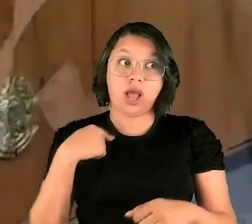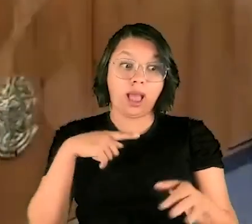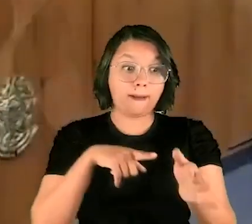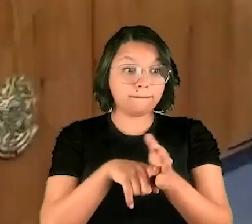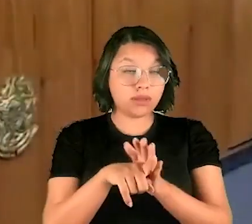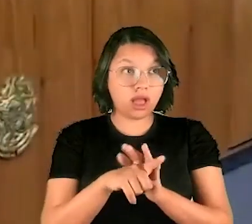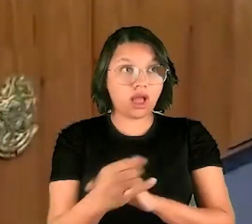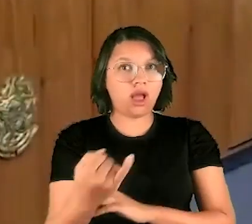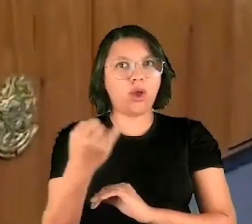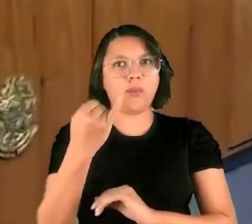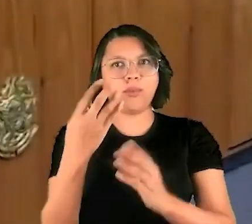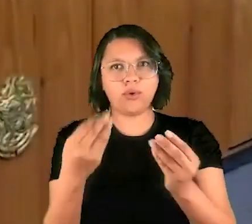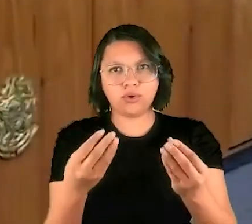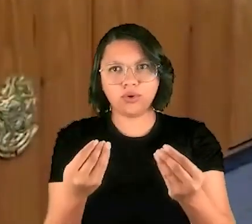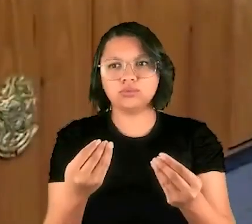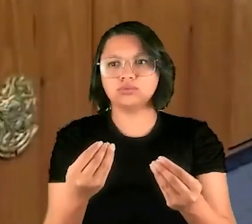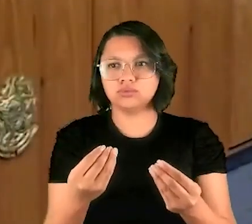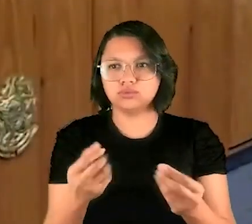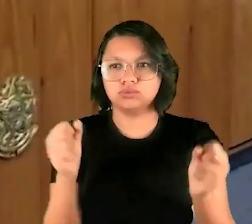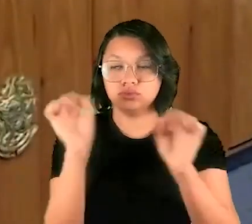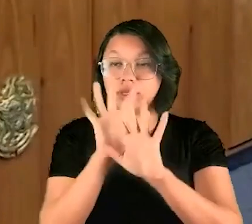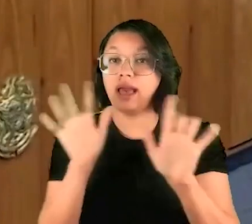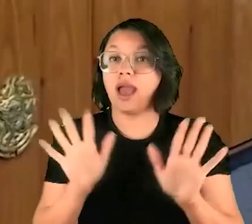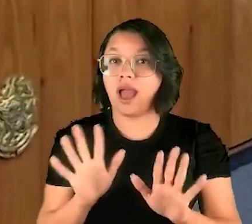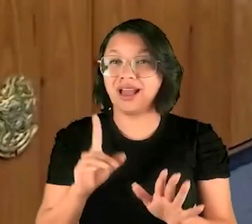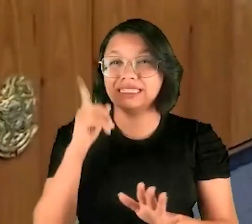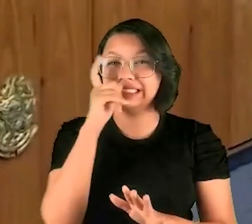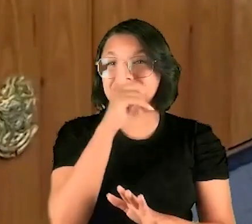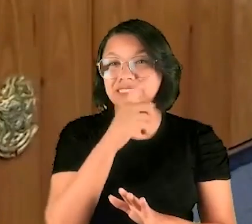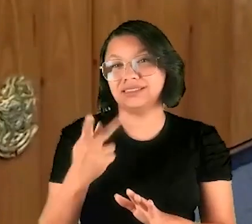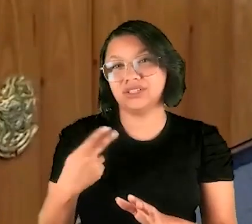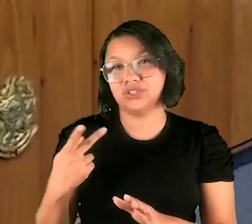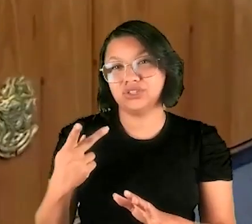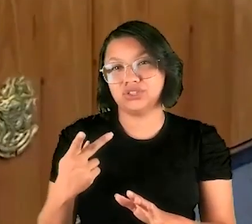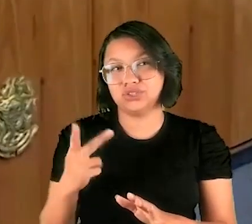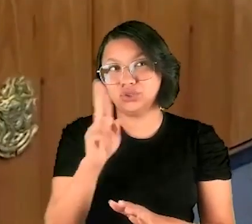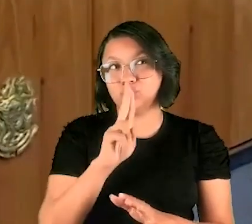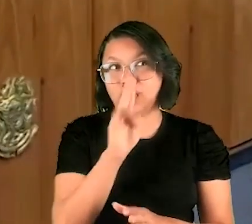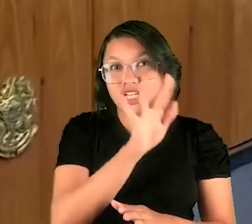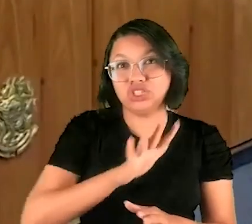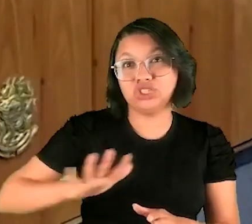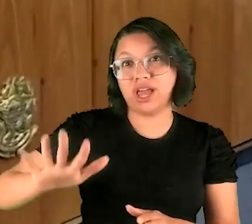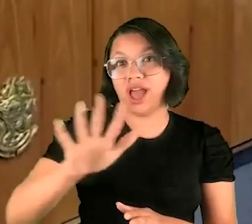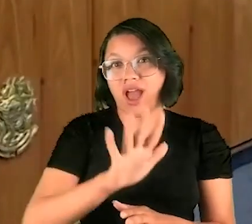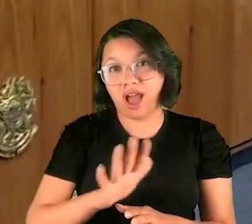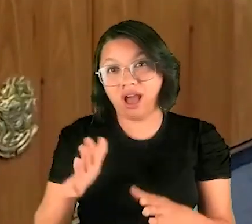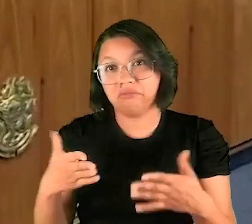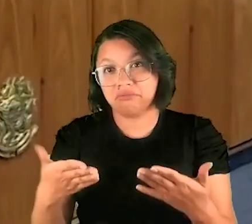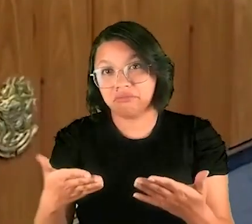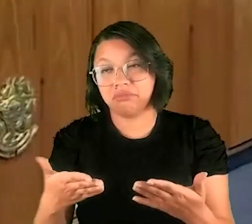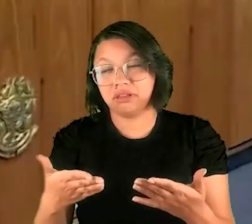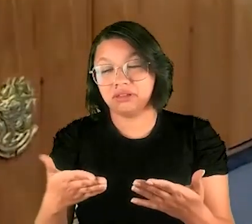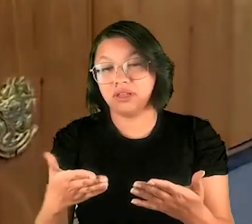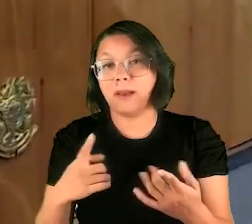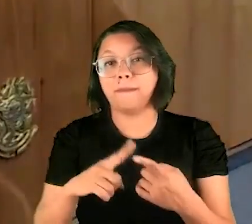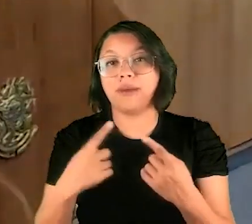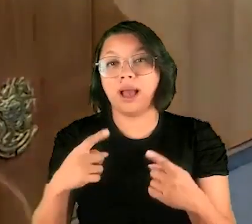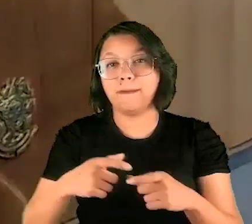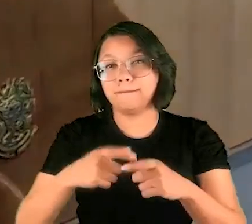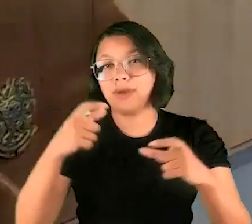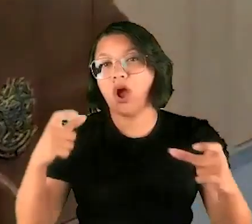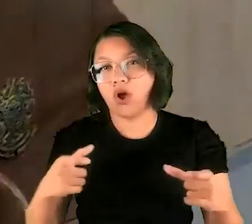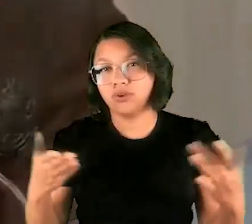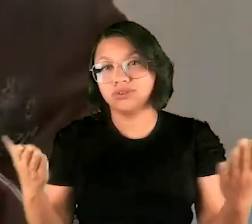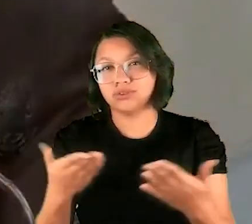é extremamente importante, doutor Djalma, e claro que é muito difícil da gente generalizar, mas eu diria o seguinte, boa